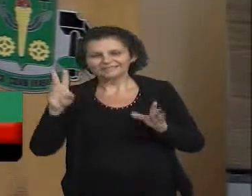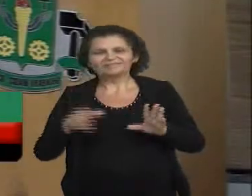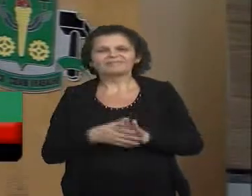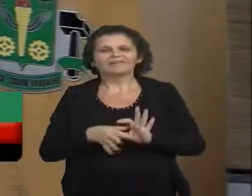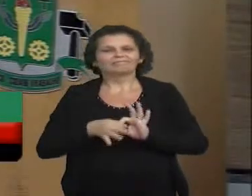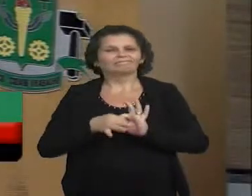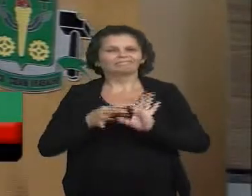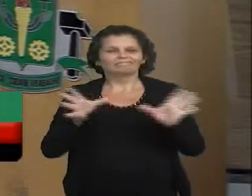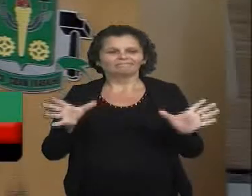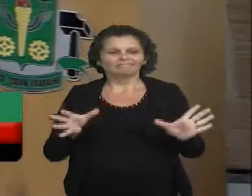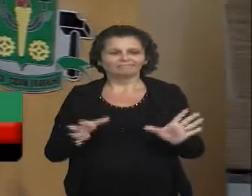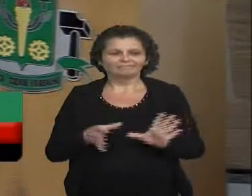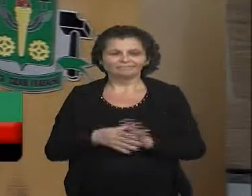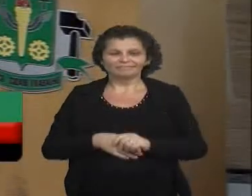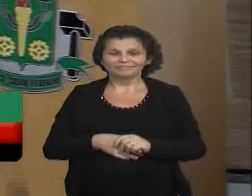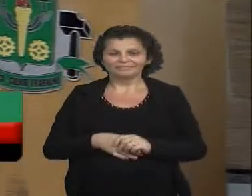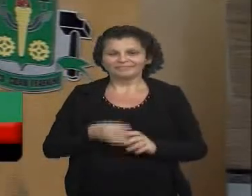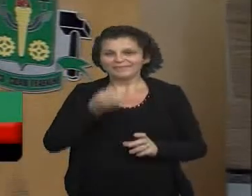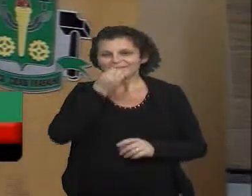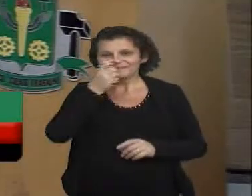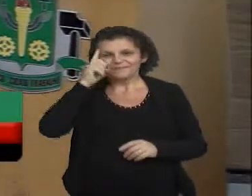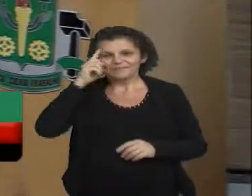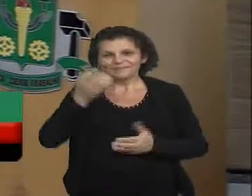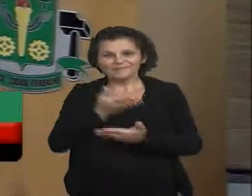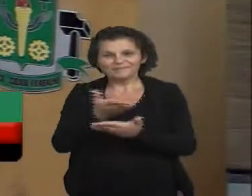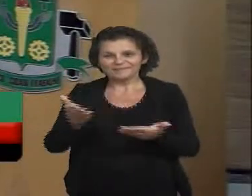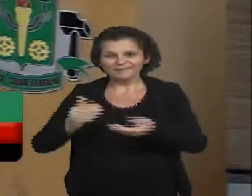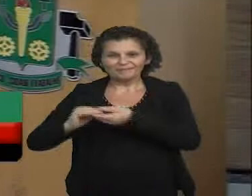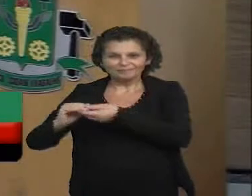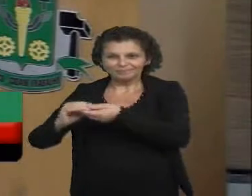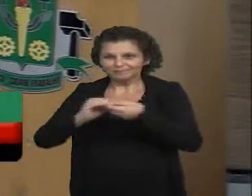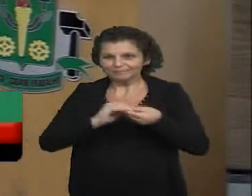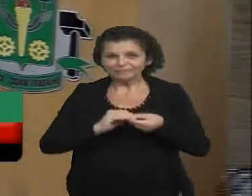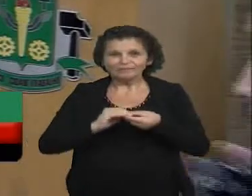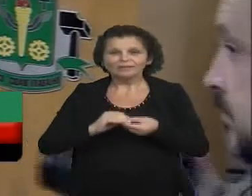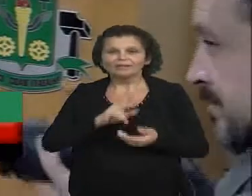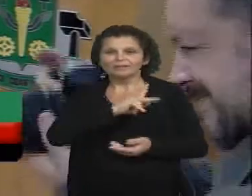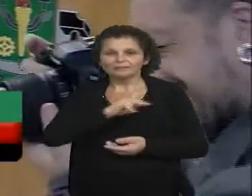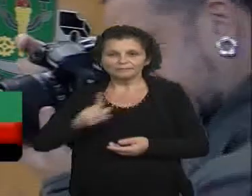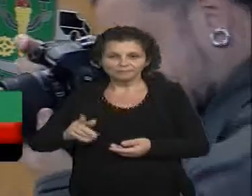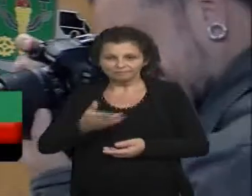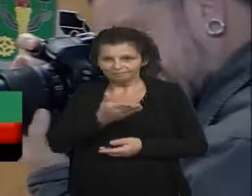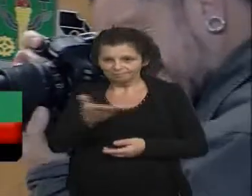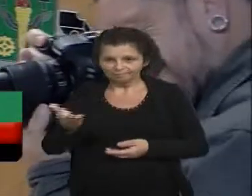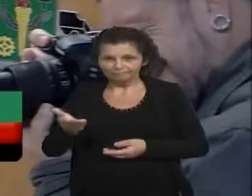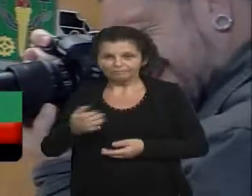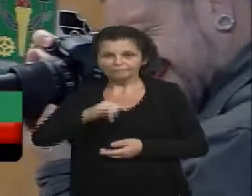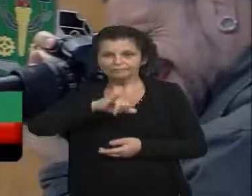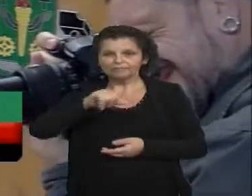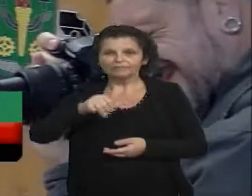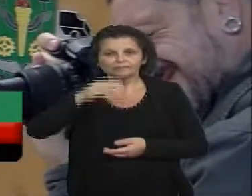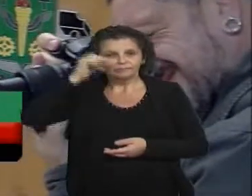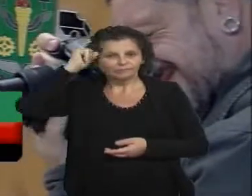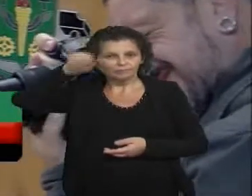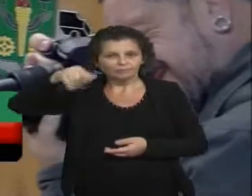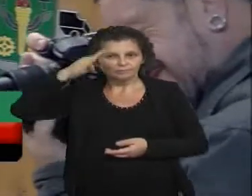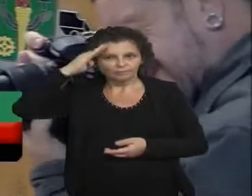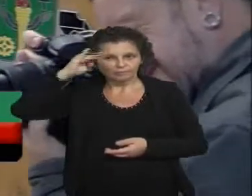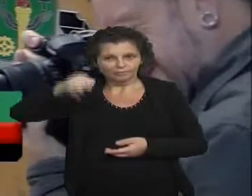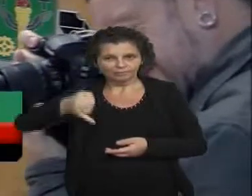Fique à vontade. Bom dia a todos. Eu cumprimento a mesa em nome do nosso presidente, Josias.